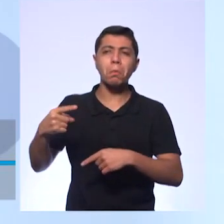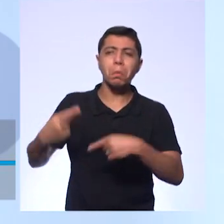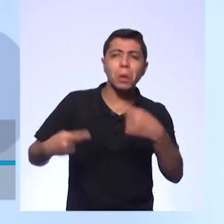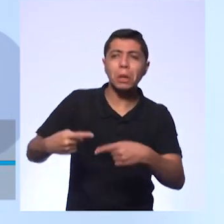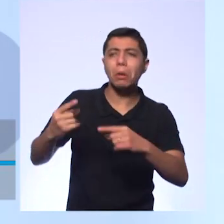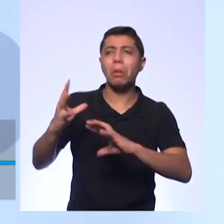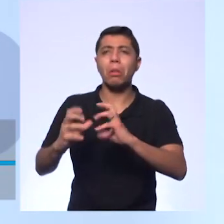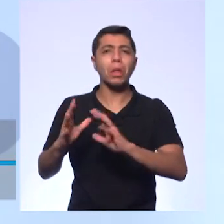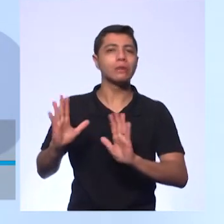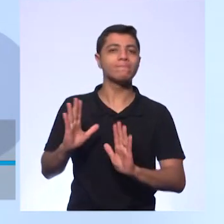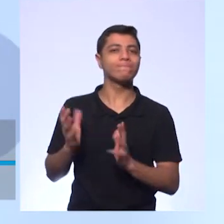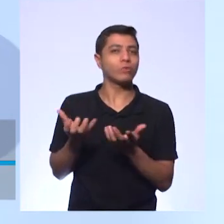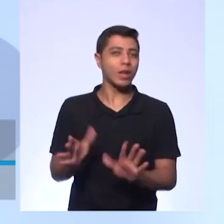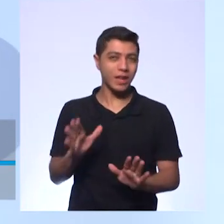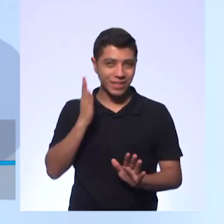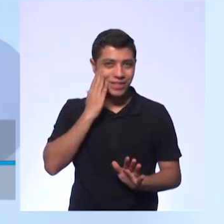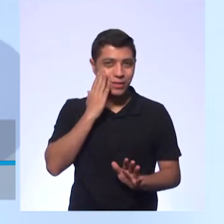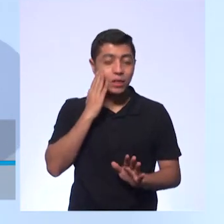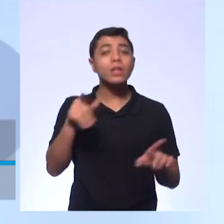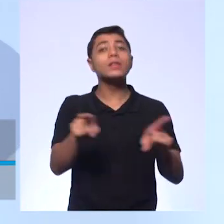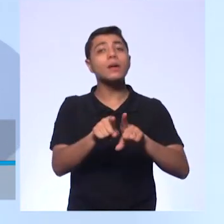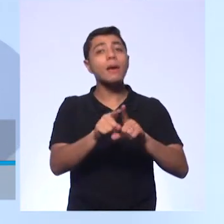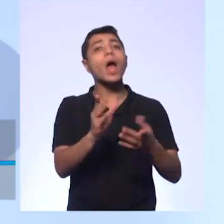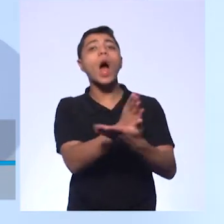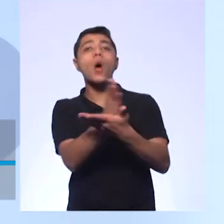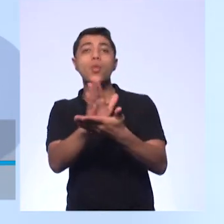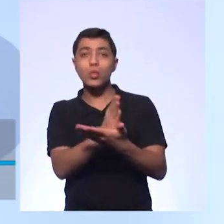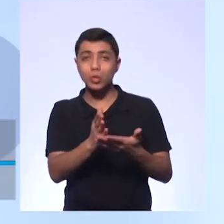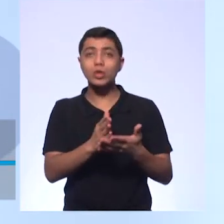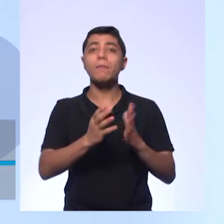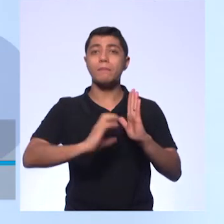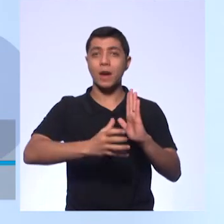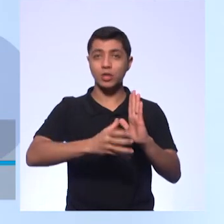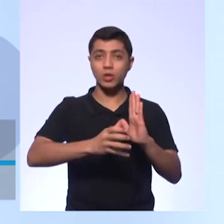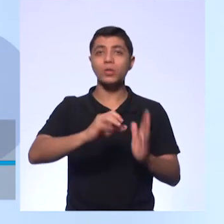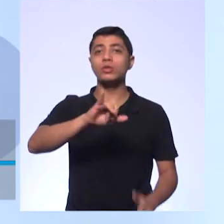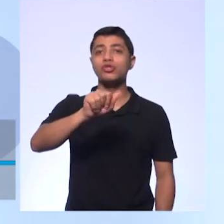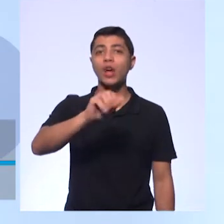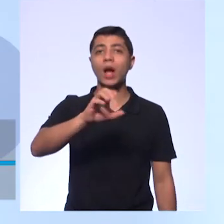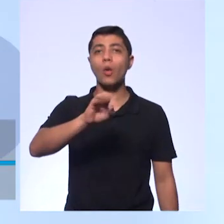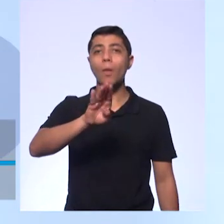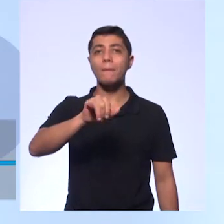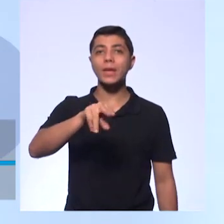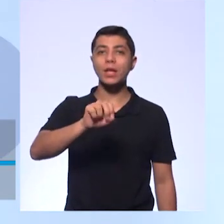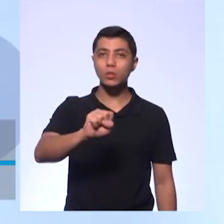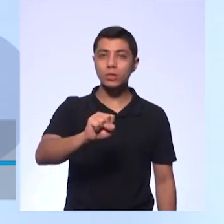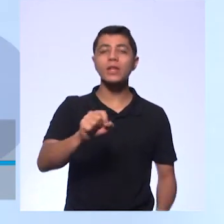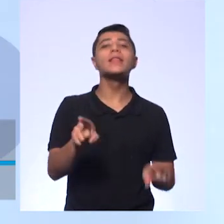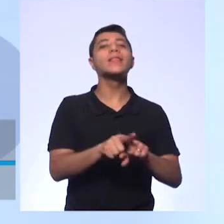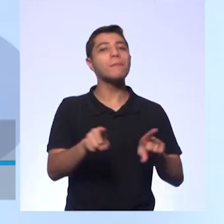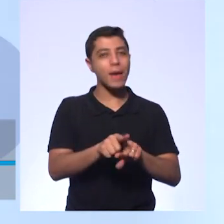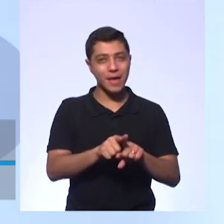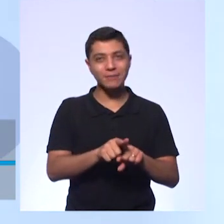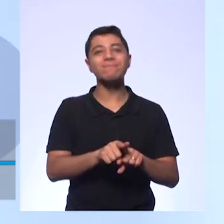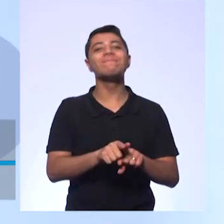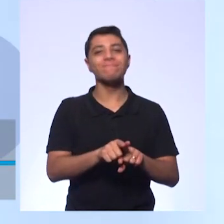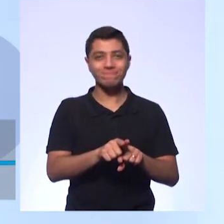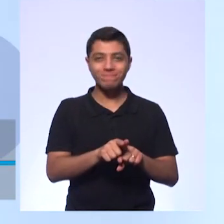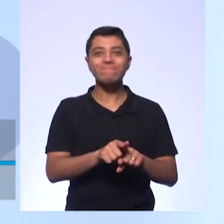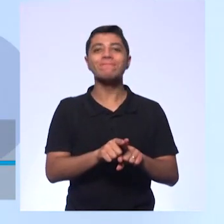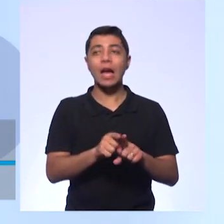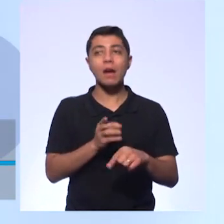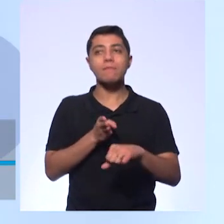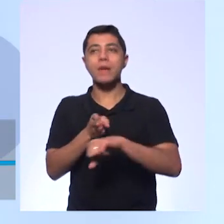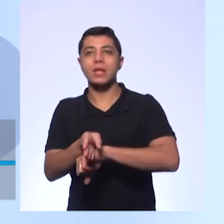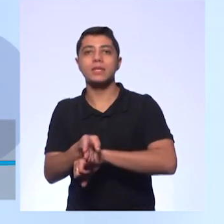burguesia, né? É o pequeno comerciante, é o profissional liberal, é o classe média ali. Então, acabou que nem nos girondinos e nem